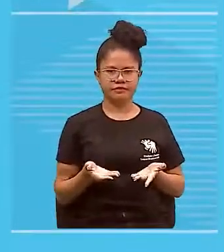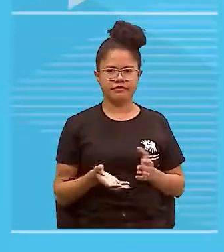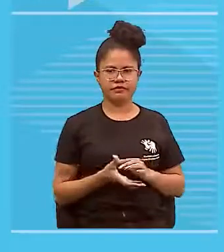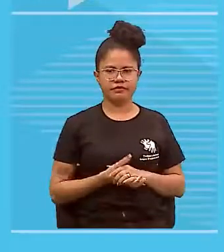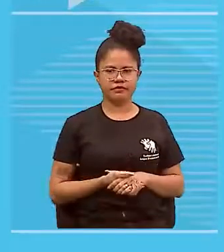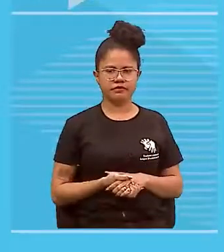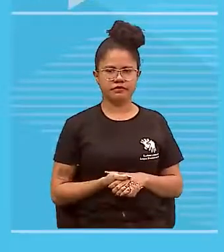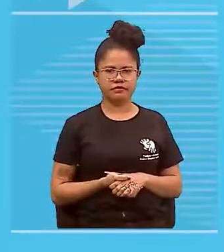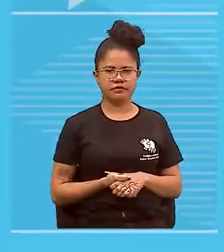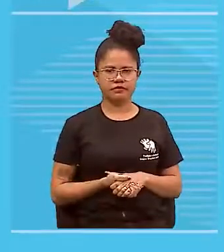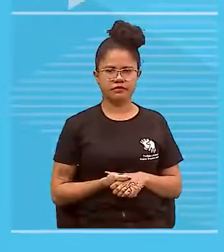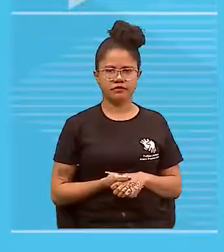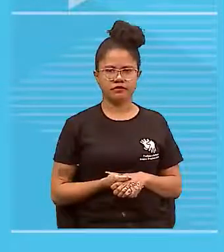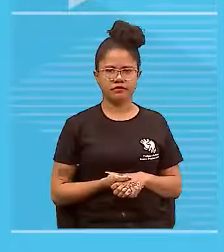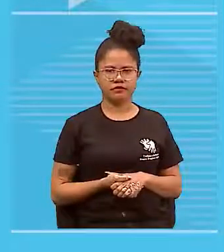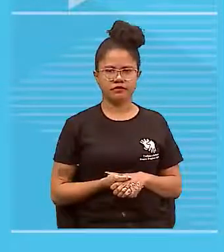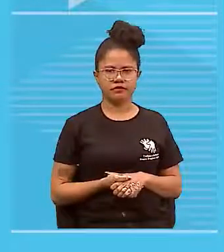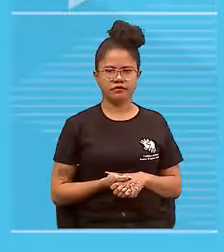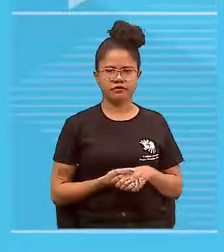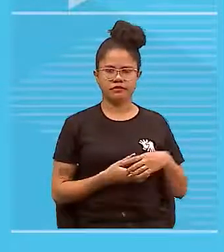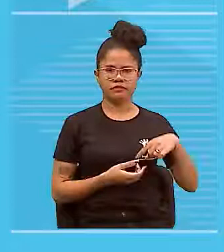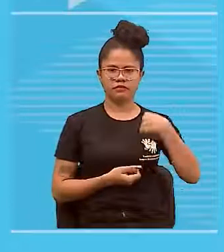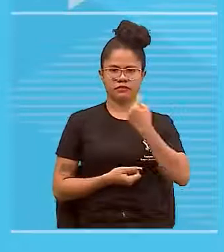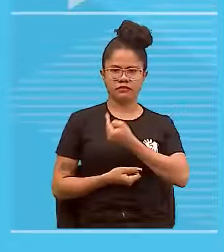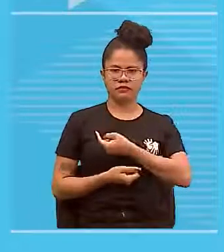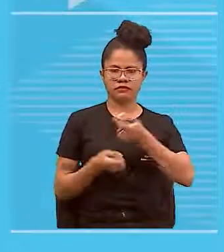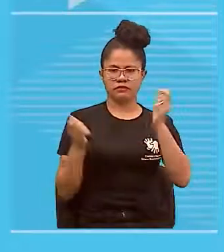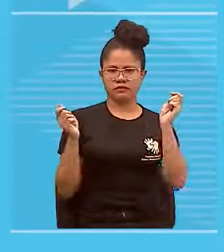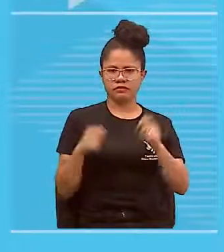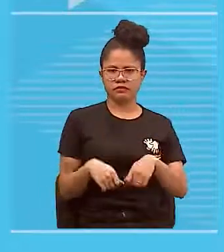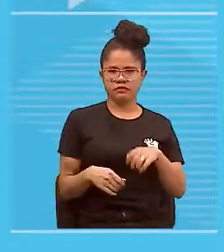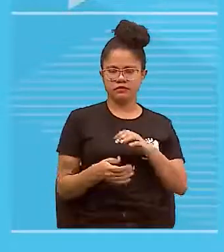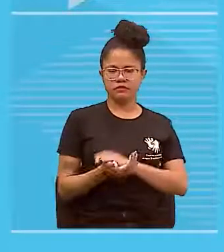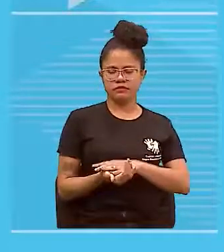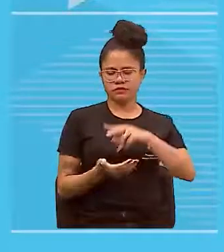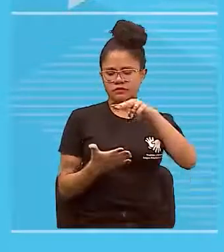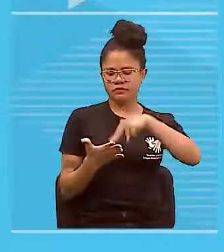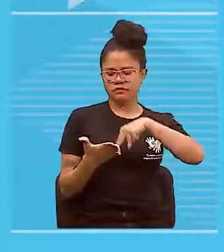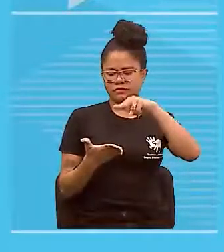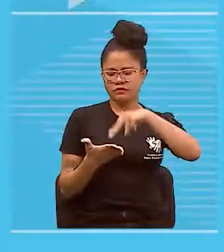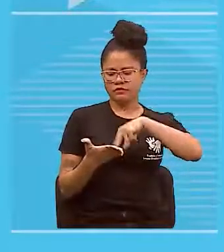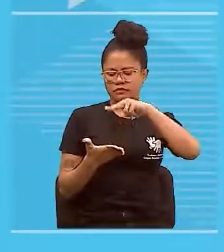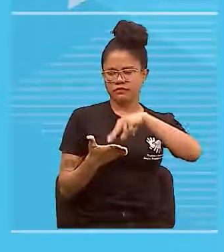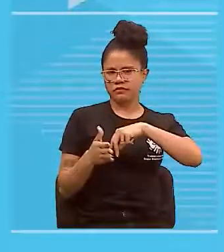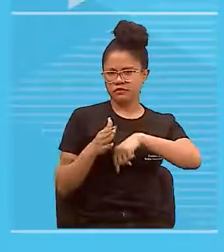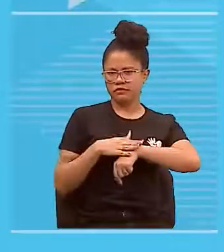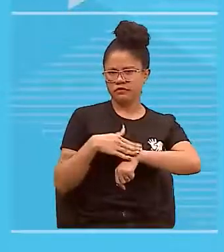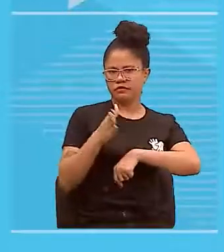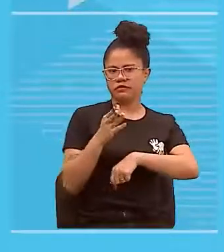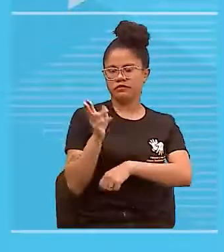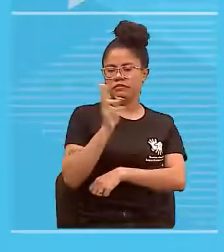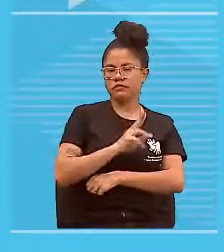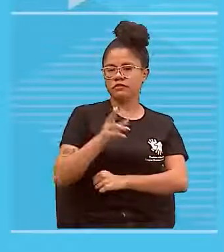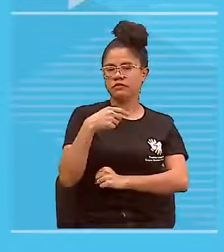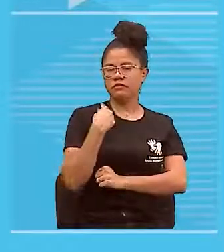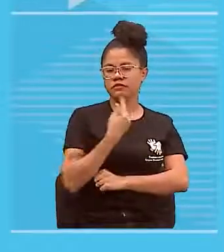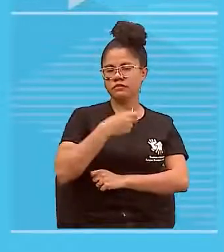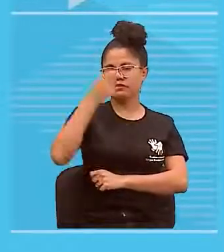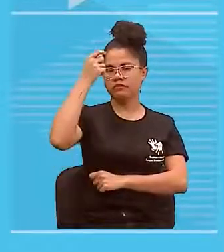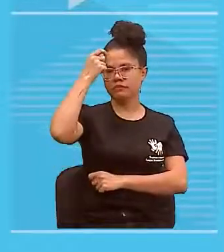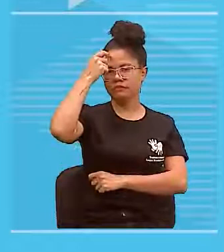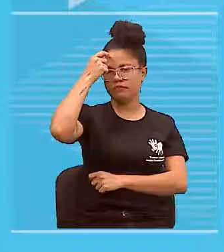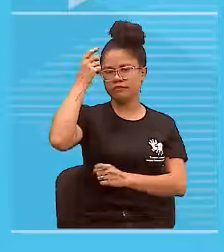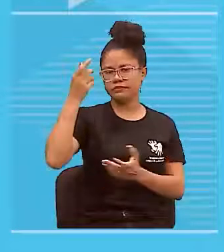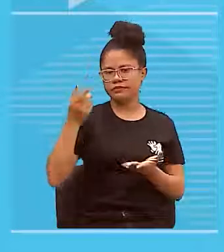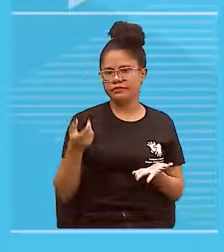então nós precisamos né ler mais precisamos utilizar a nossa memória